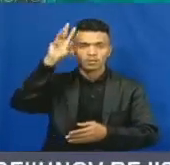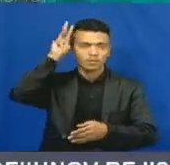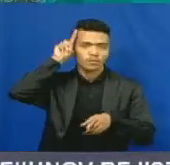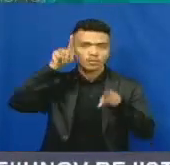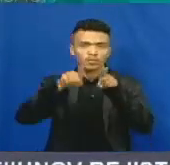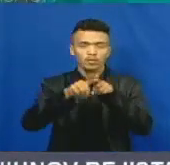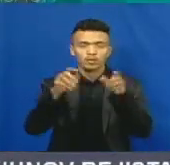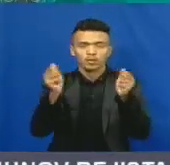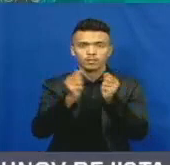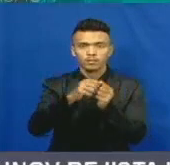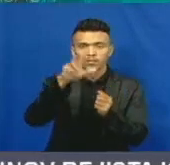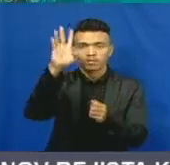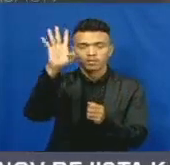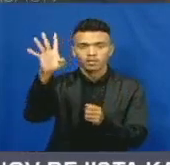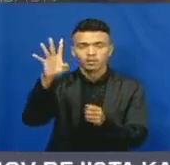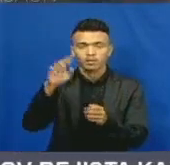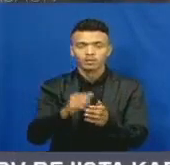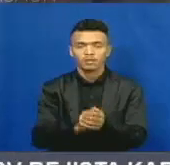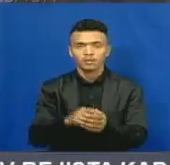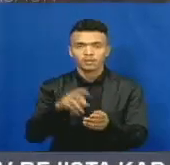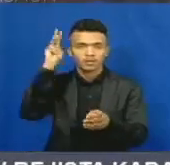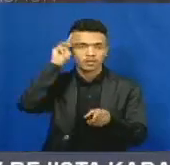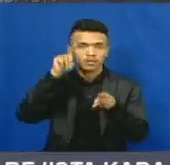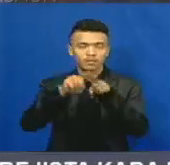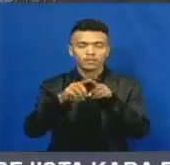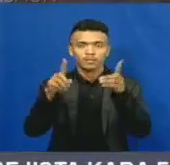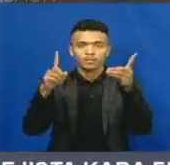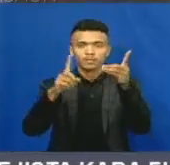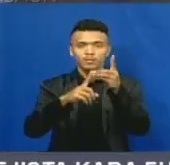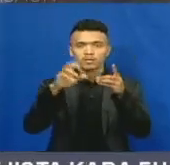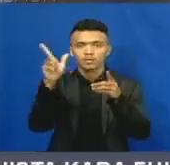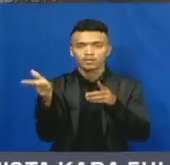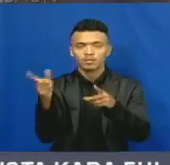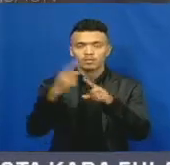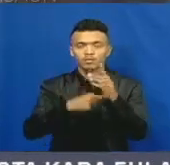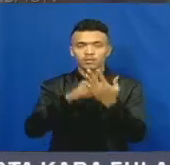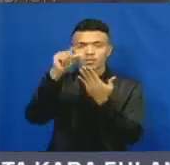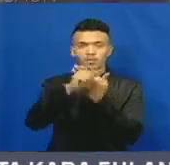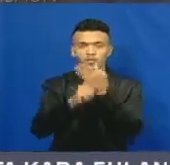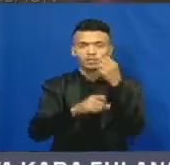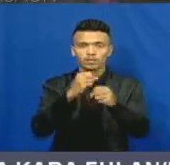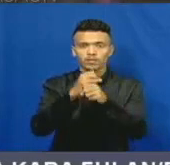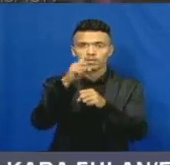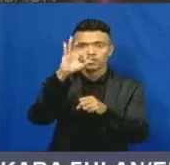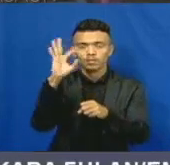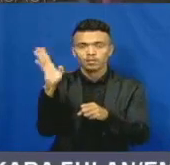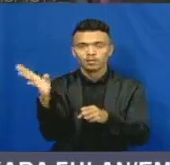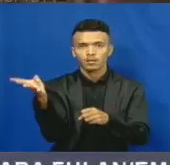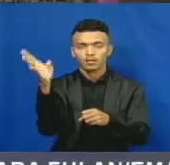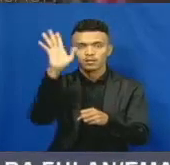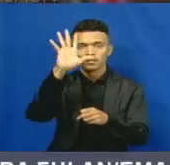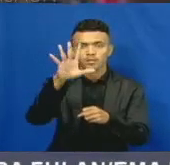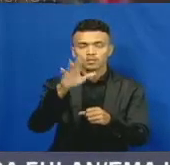hamutuk naihad. Entretanto, saudoso limaun Morris iha loron ruanulu fulan Agustu tinan reun ida atusia hat nulu resin